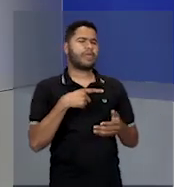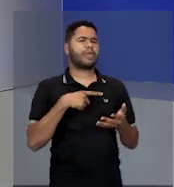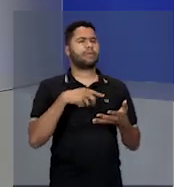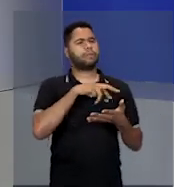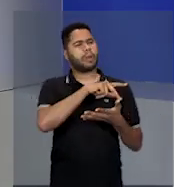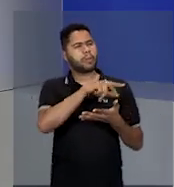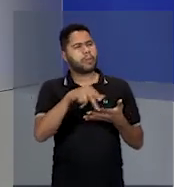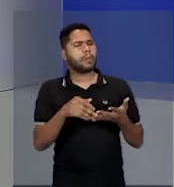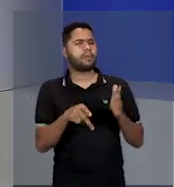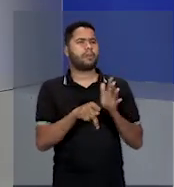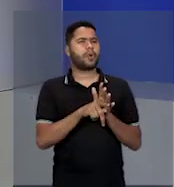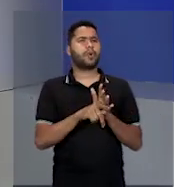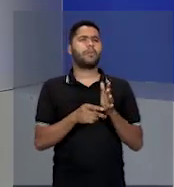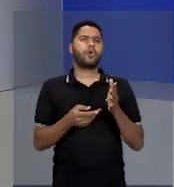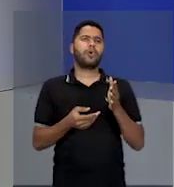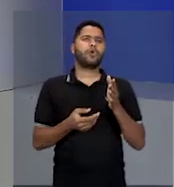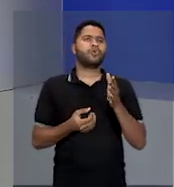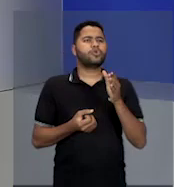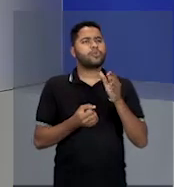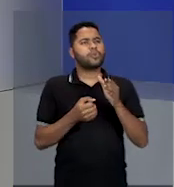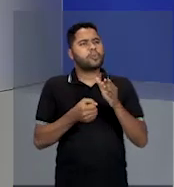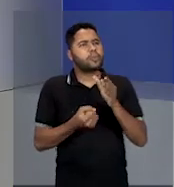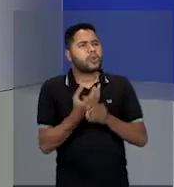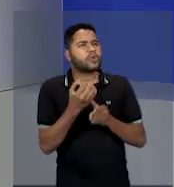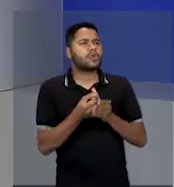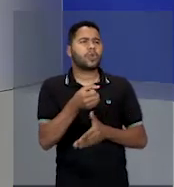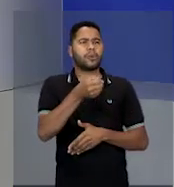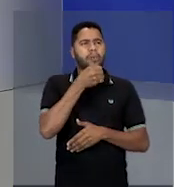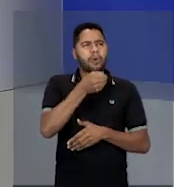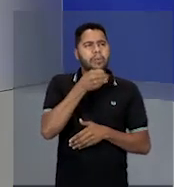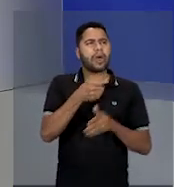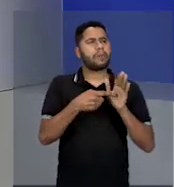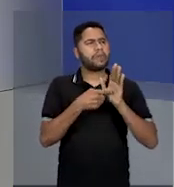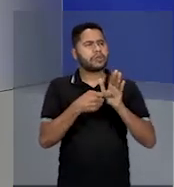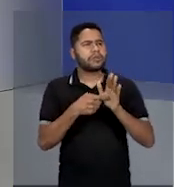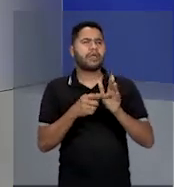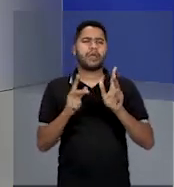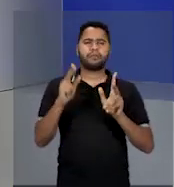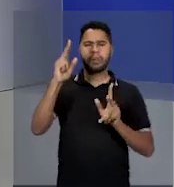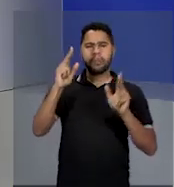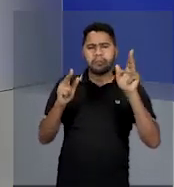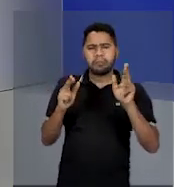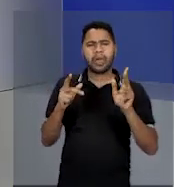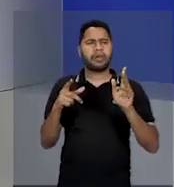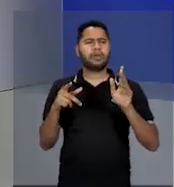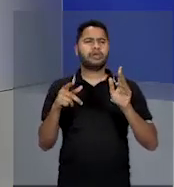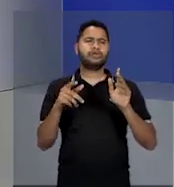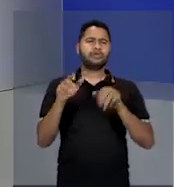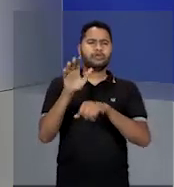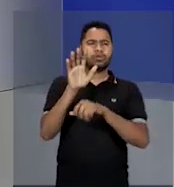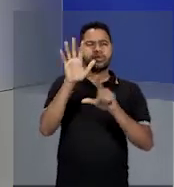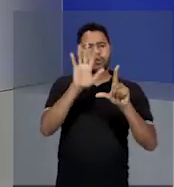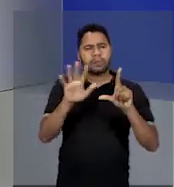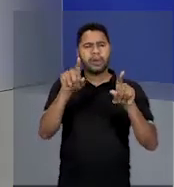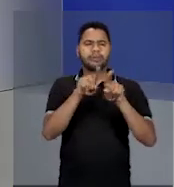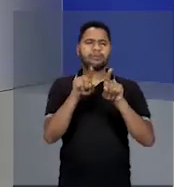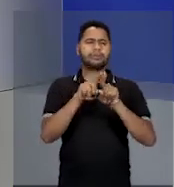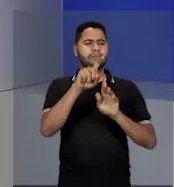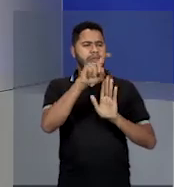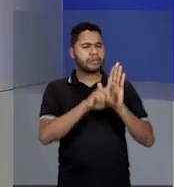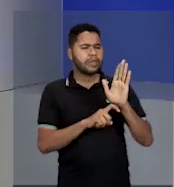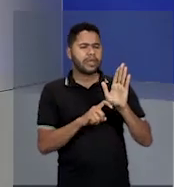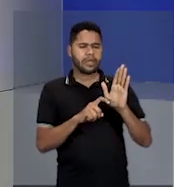gente tem a função de produtor, de apurador, de repórter, de apresentador, de editor de imagem, de texto. Então, a função, né,